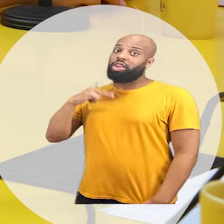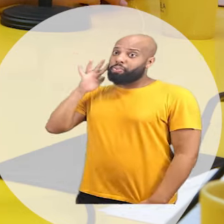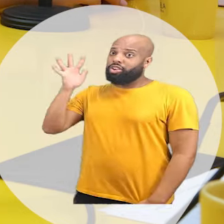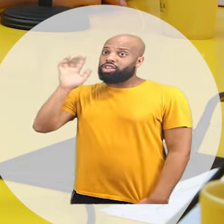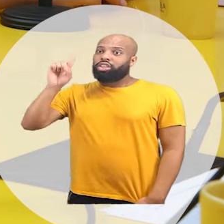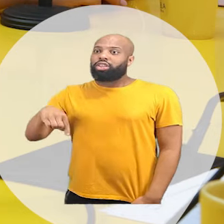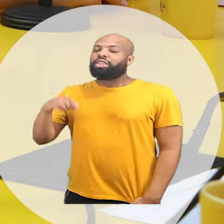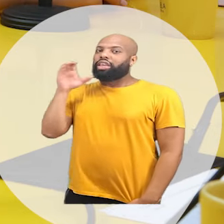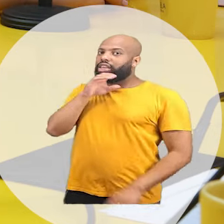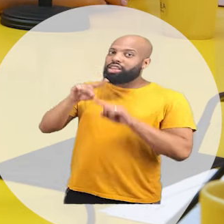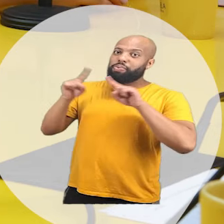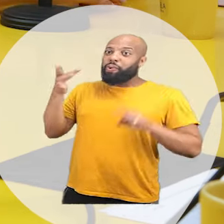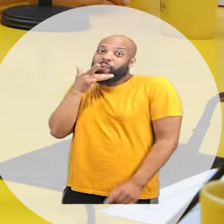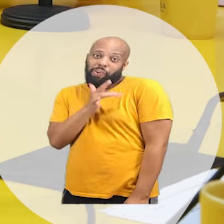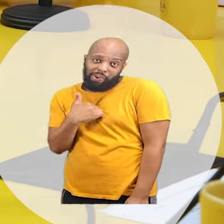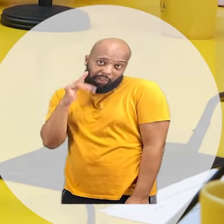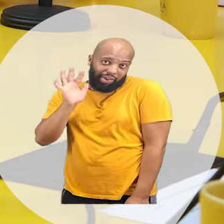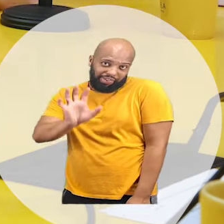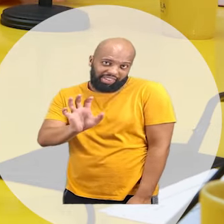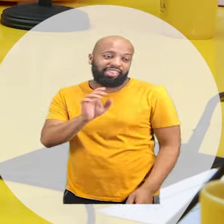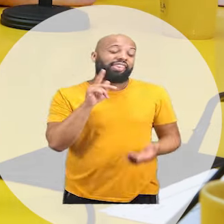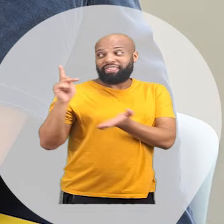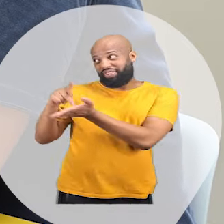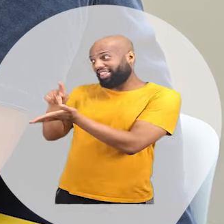imagina que deve ser bem corrido e gostoso